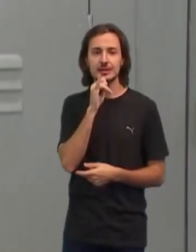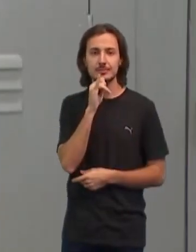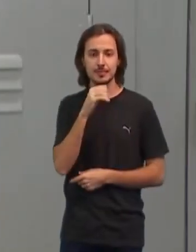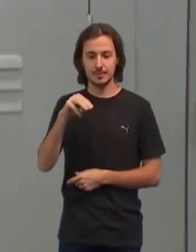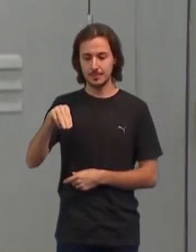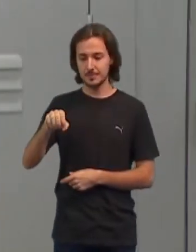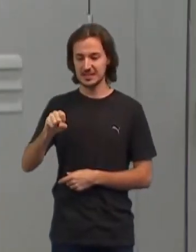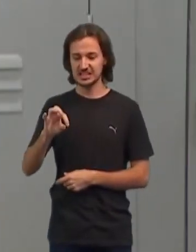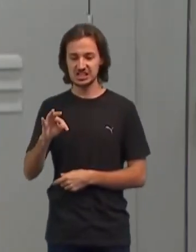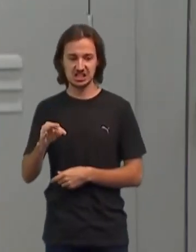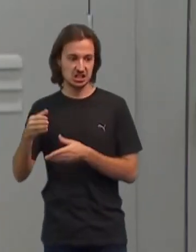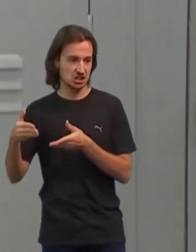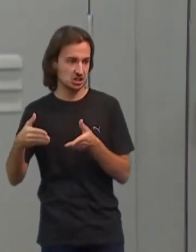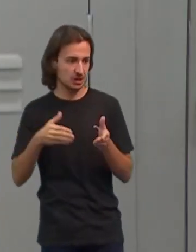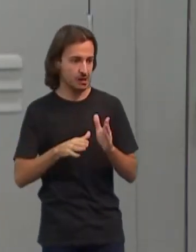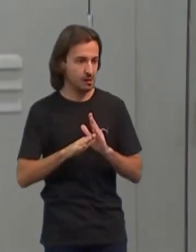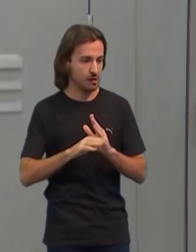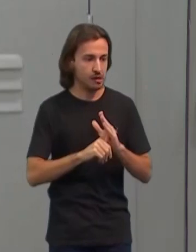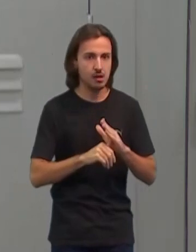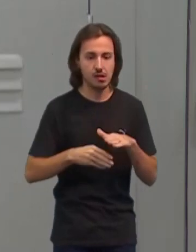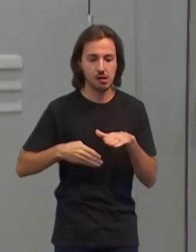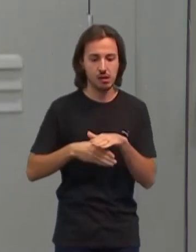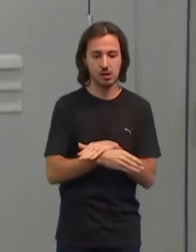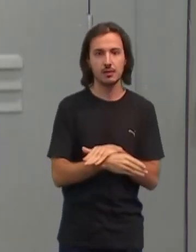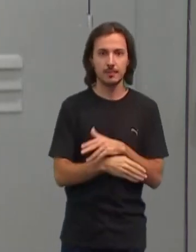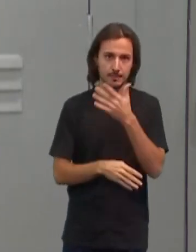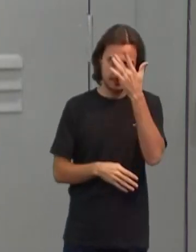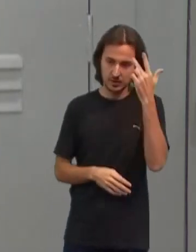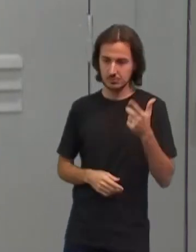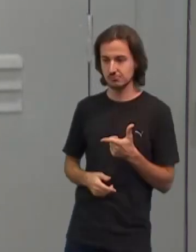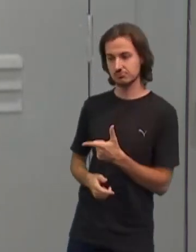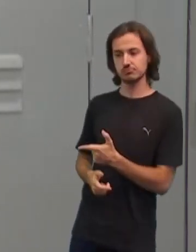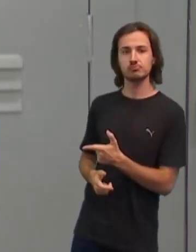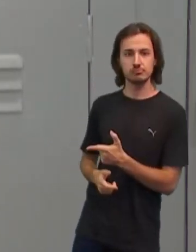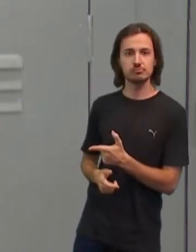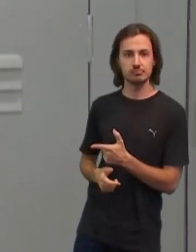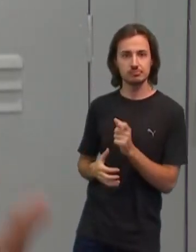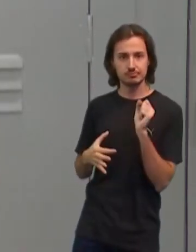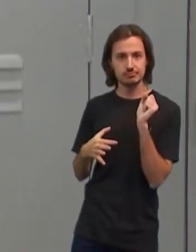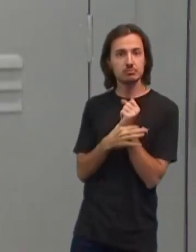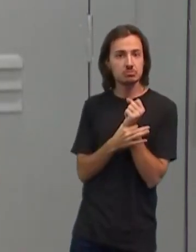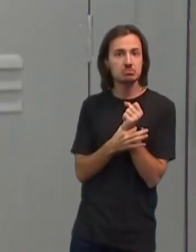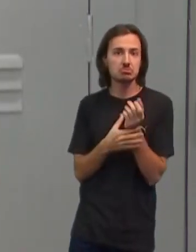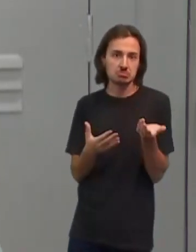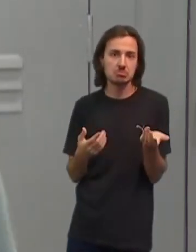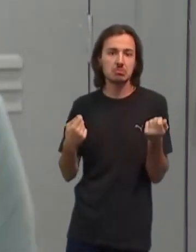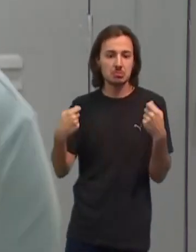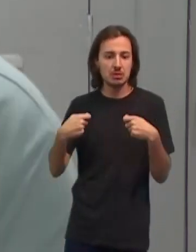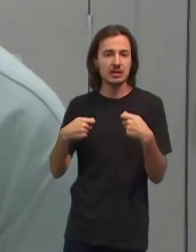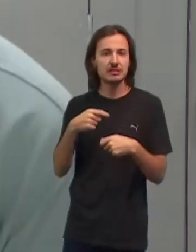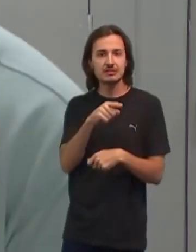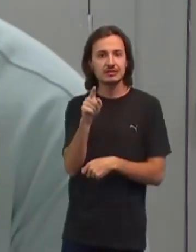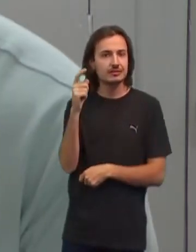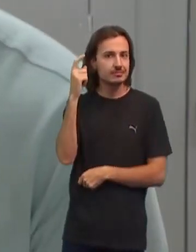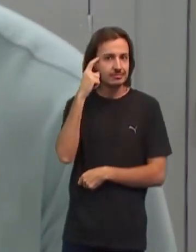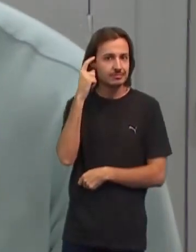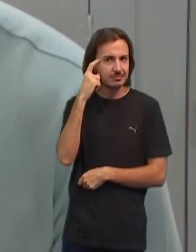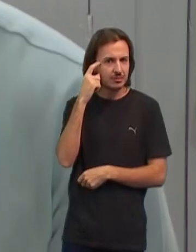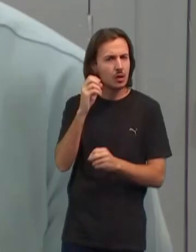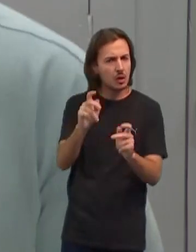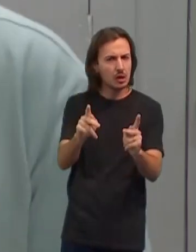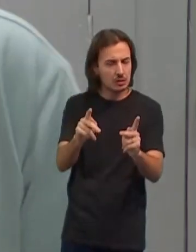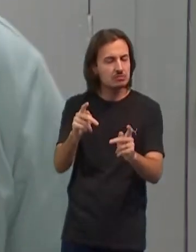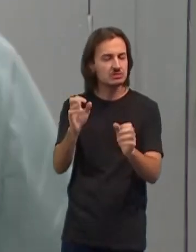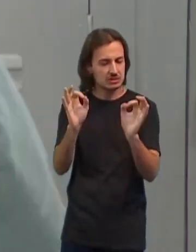roubar terras de particulares. Então, sim, a gente tem que realmente rever. E quando a gente pede reflexão dos vereadores, vamos nos refletir